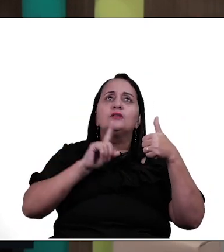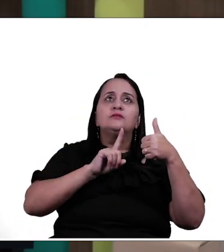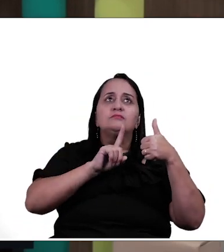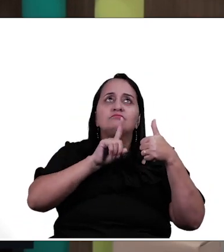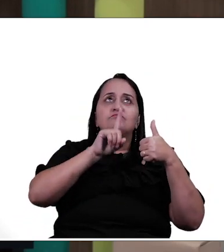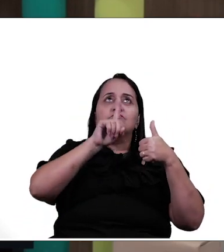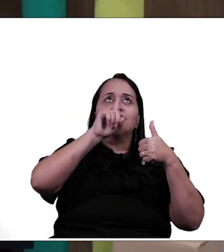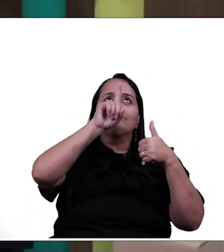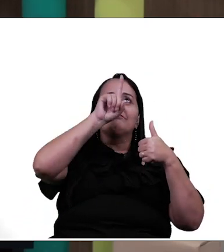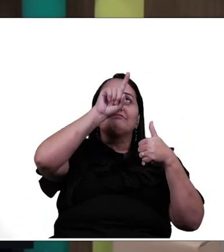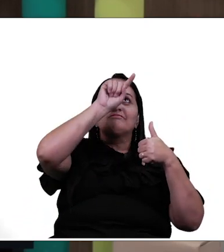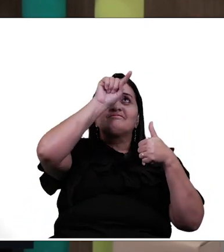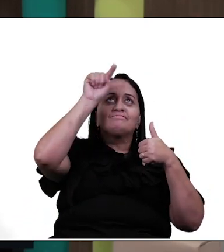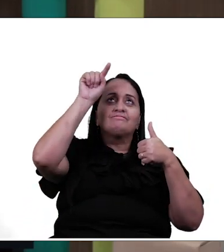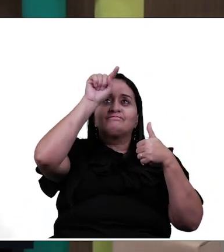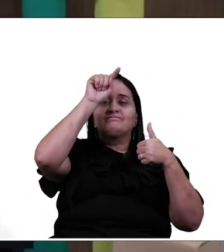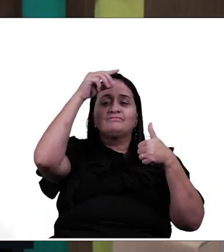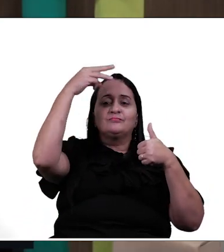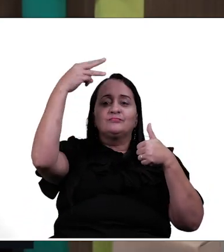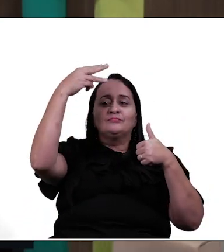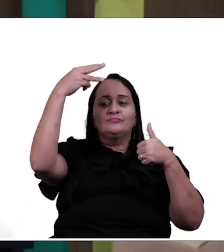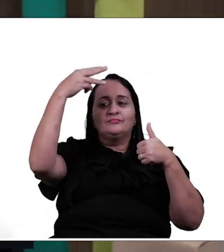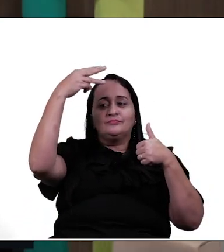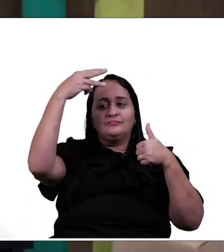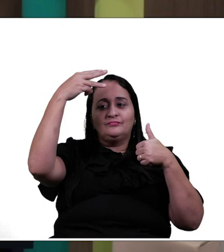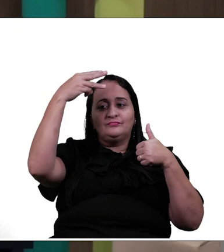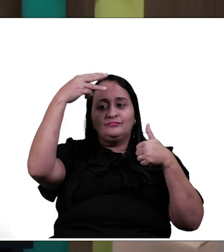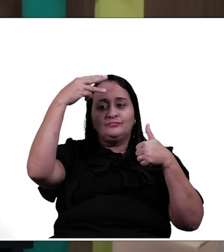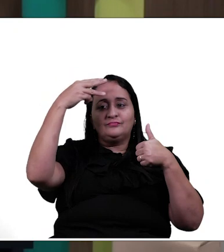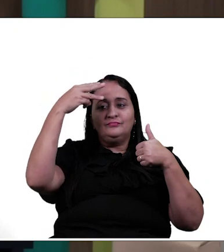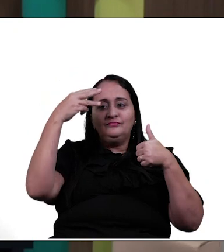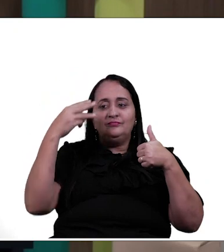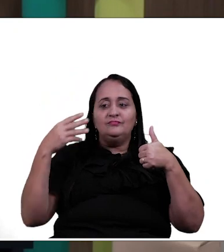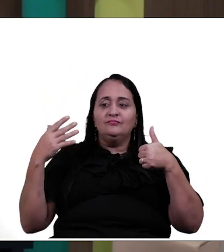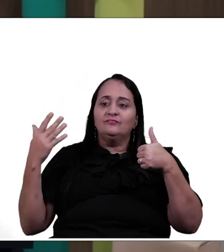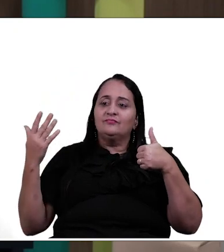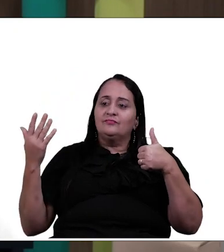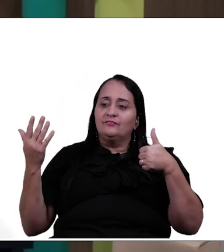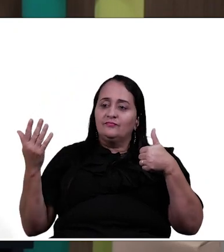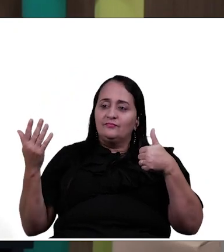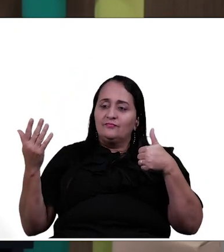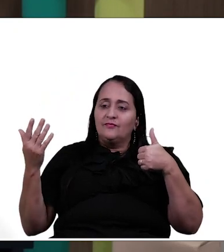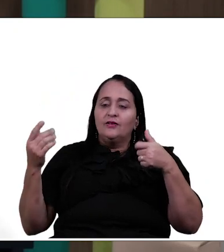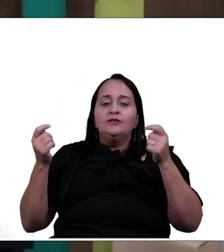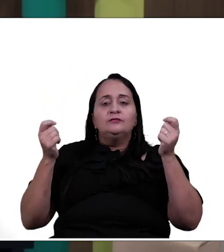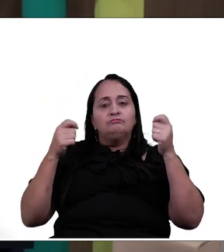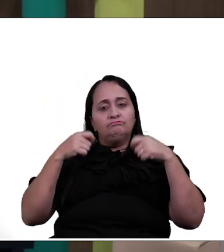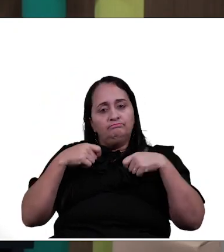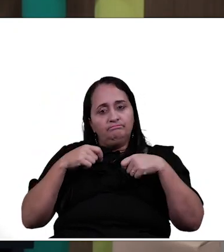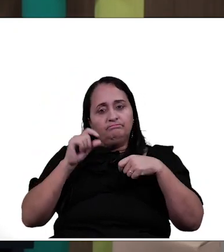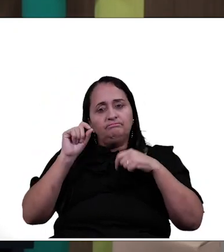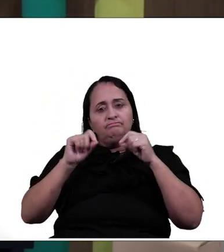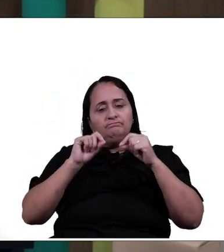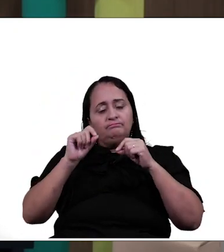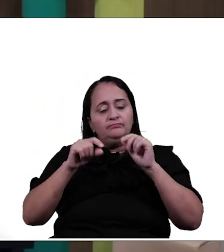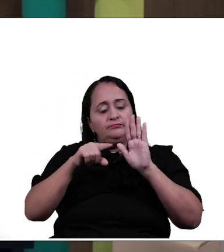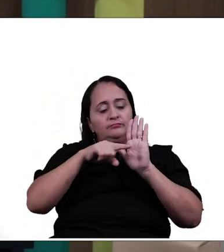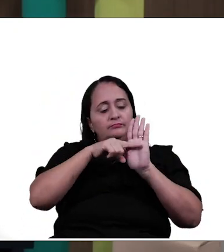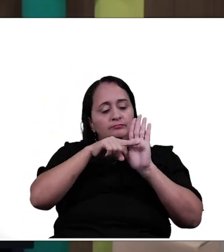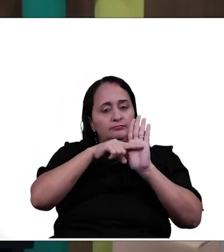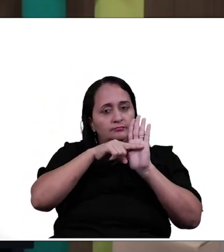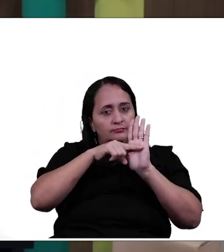Então, para representar o conjunto dos números racionais, nós vimos aqui hoje que nós usamos a